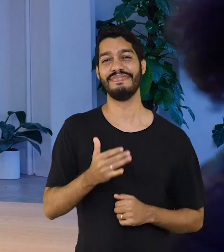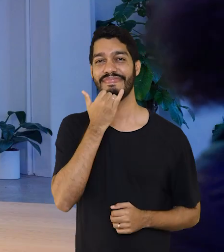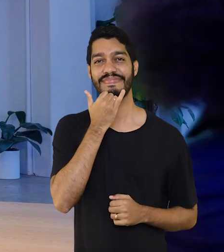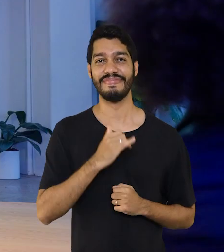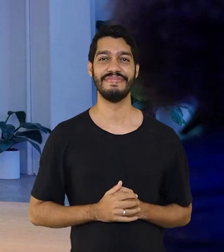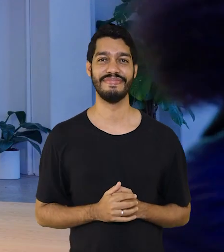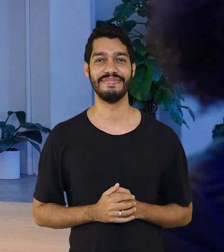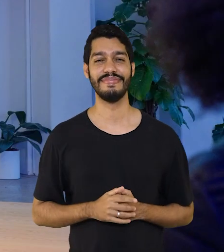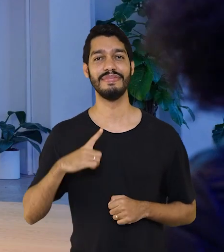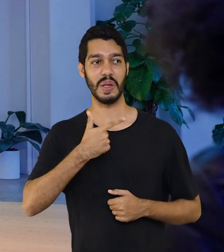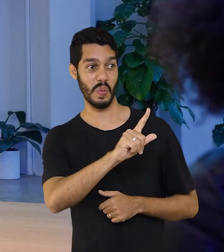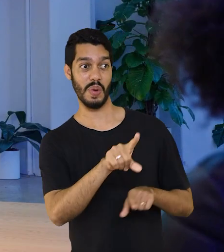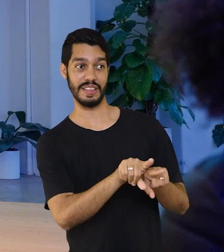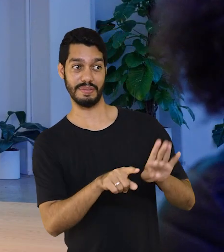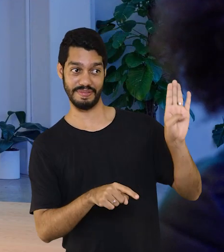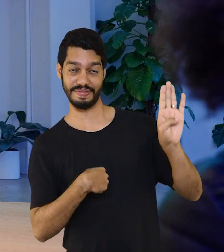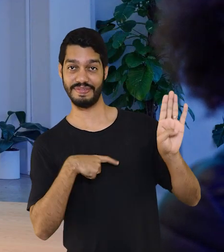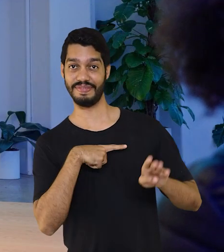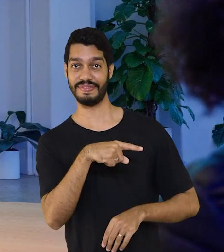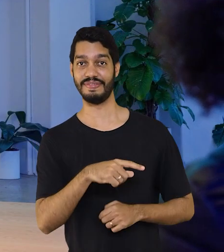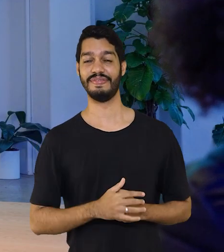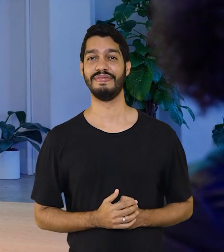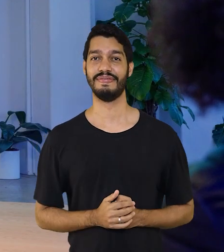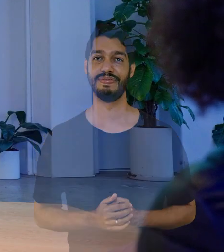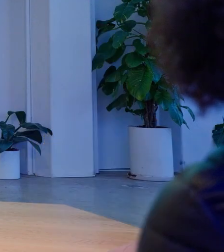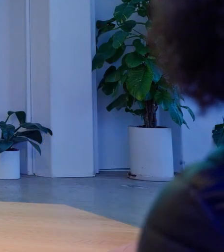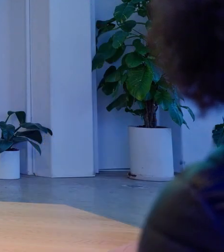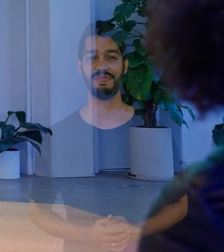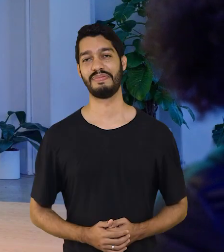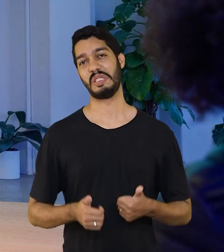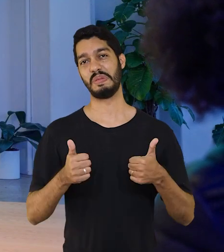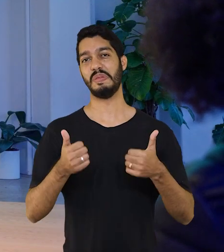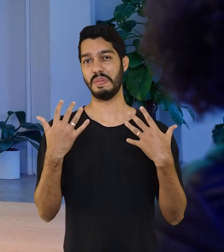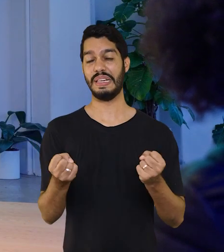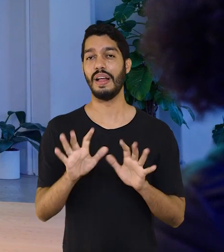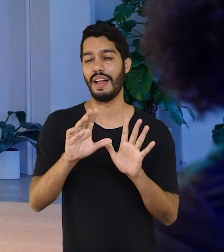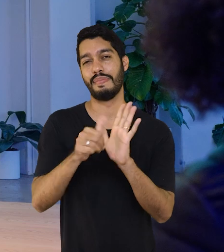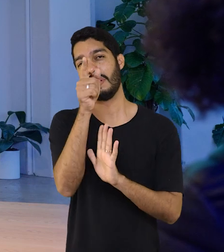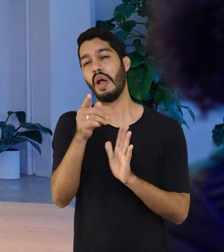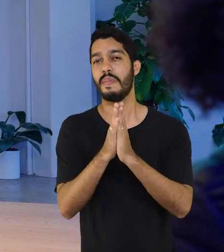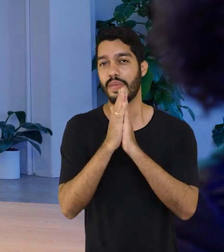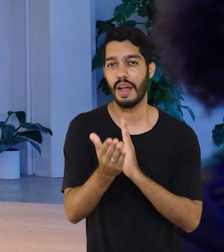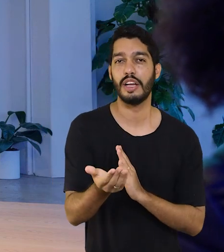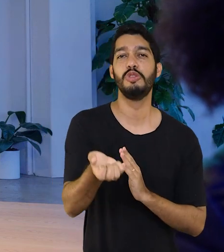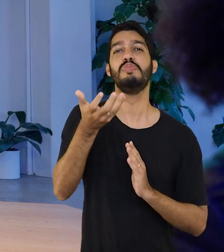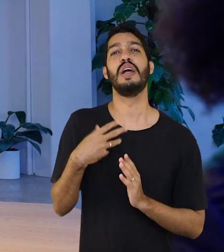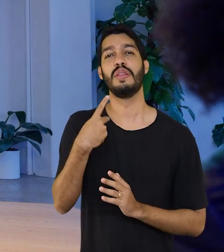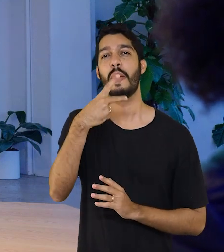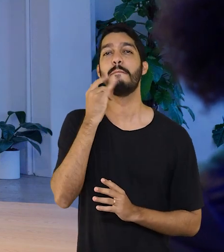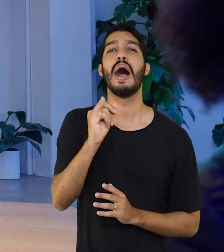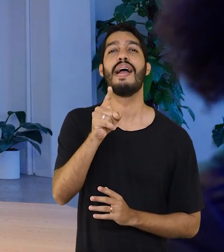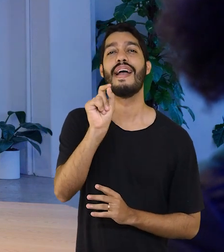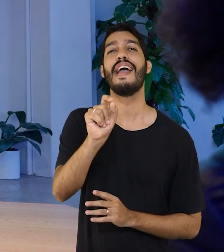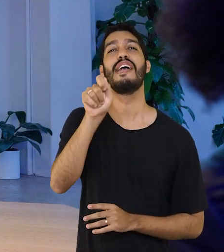perguntar. Tem aqui na frente também. Tá? Vamos lá. Primeiro você devia falar quem era seu